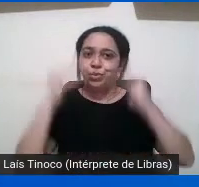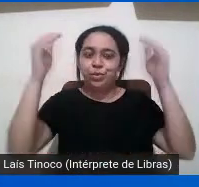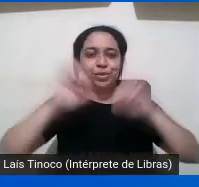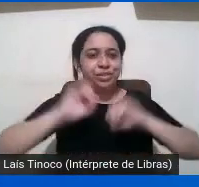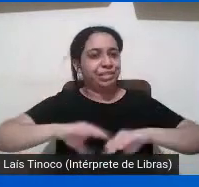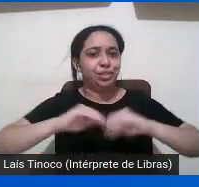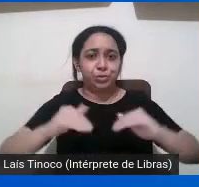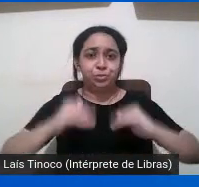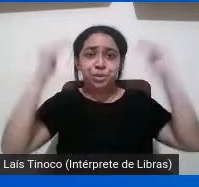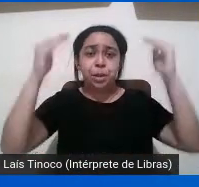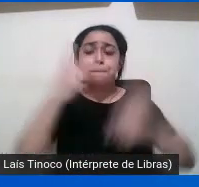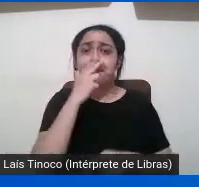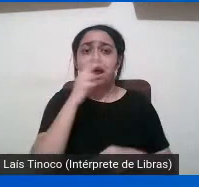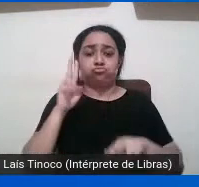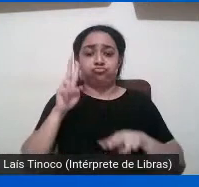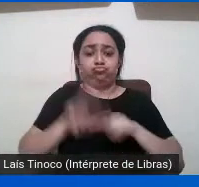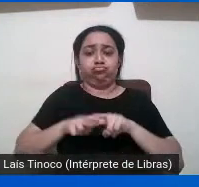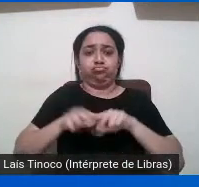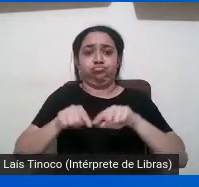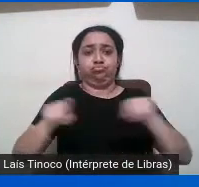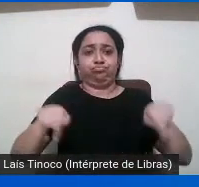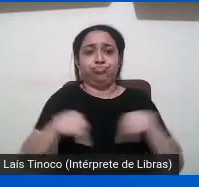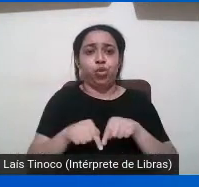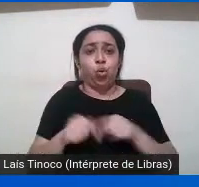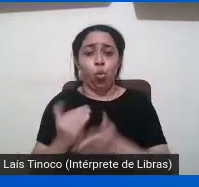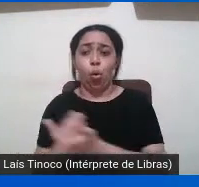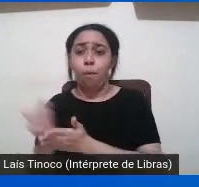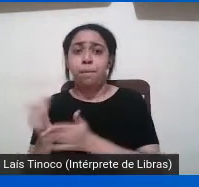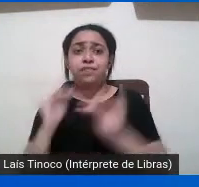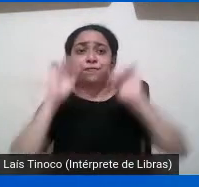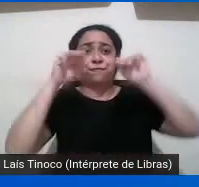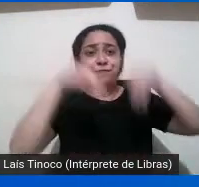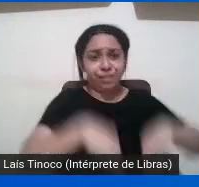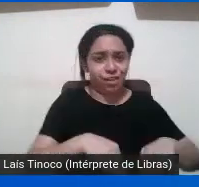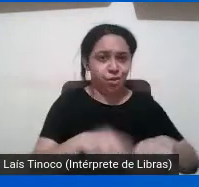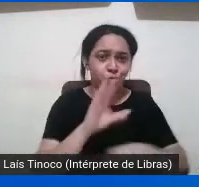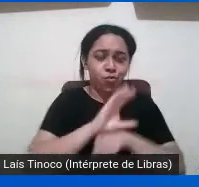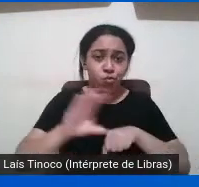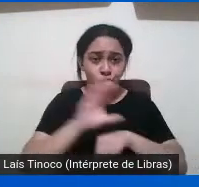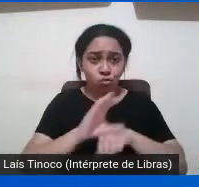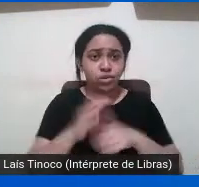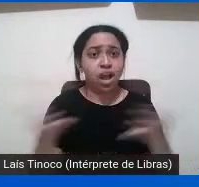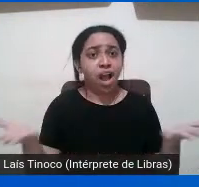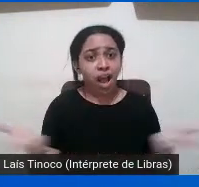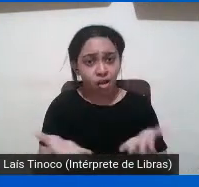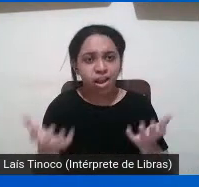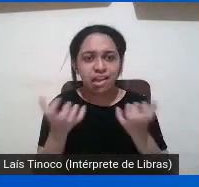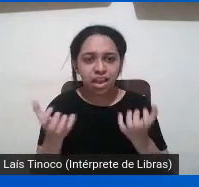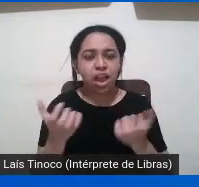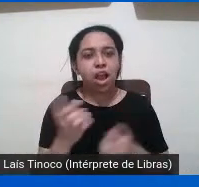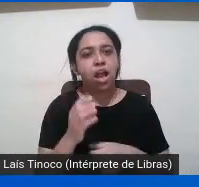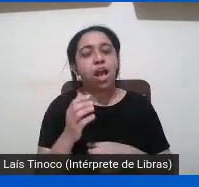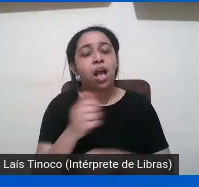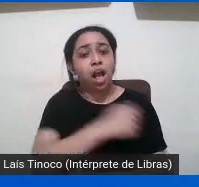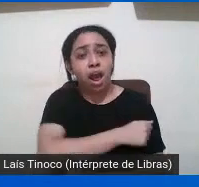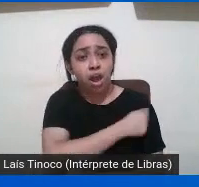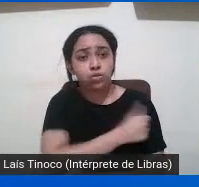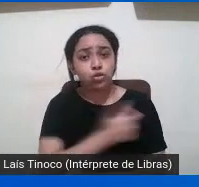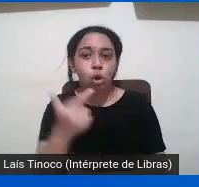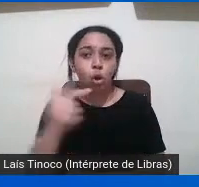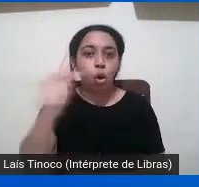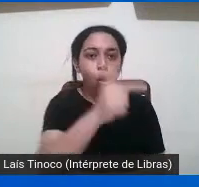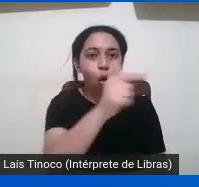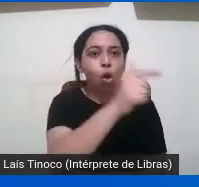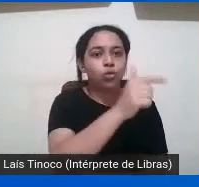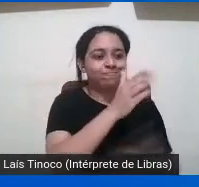da turma dele do princípio ao fim do curso nessa experiência a gente quer que ele vá conversar com alunos de outras etapas ou com alunos de